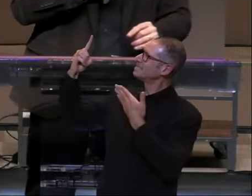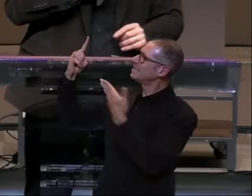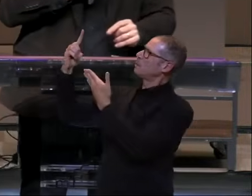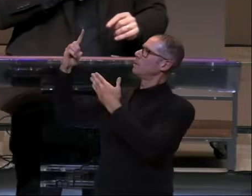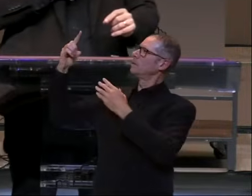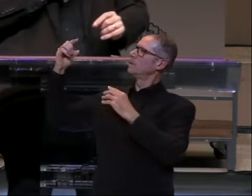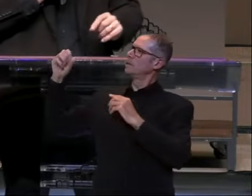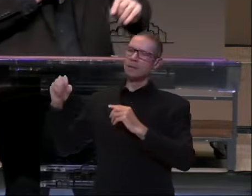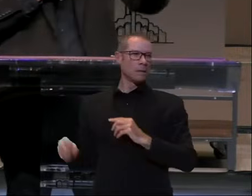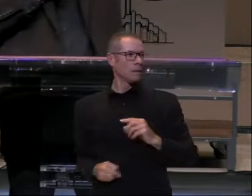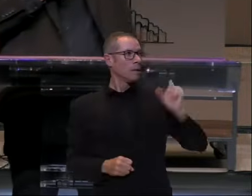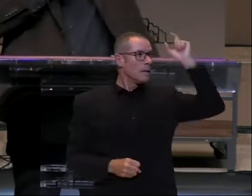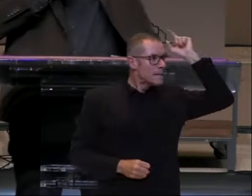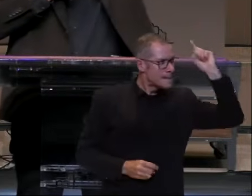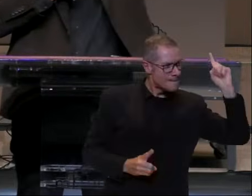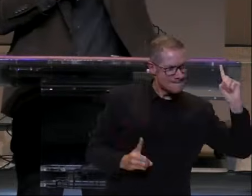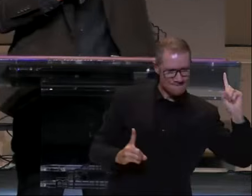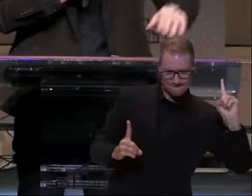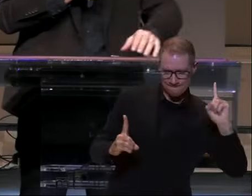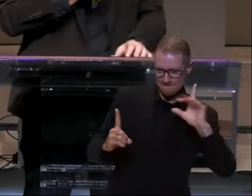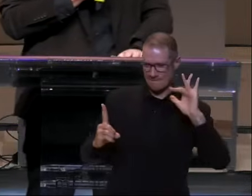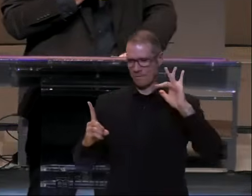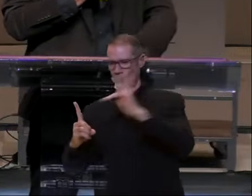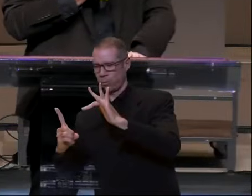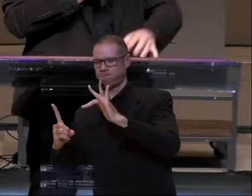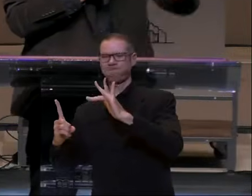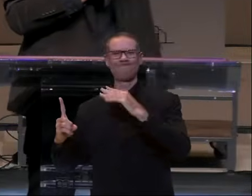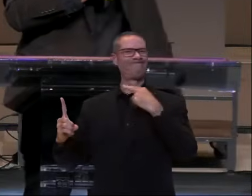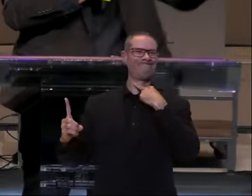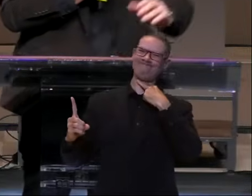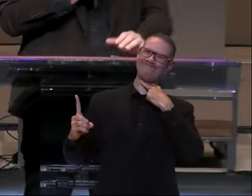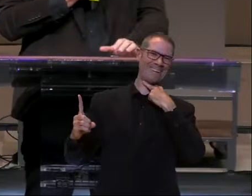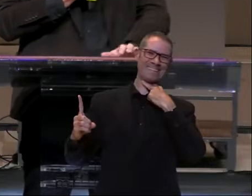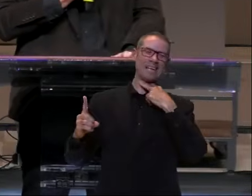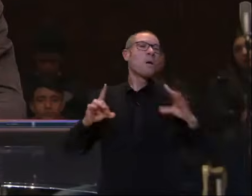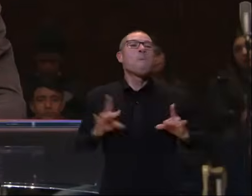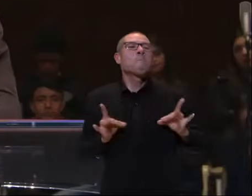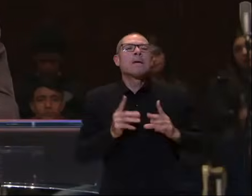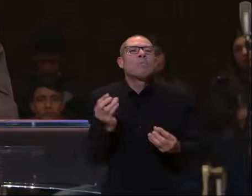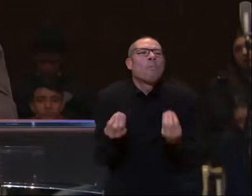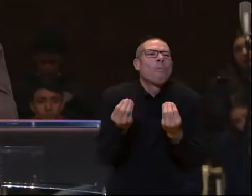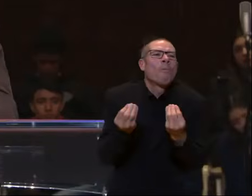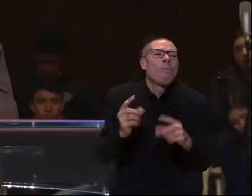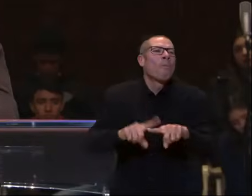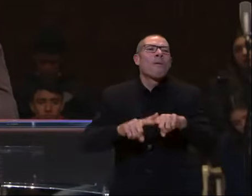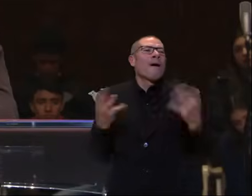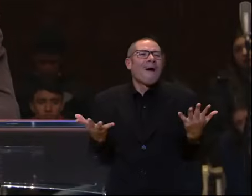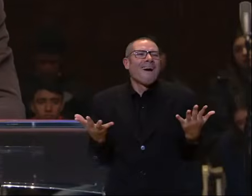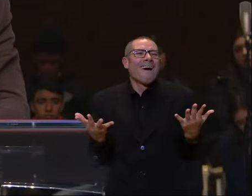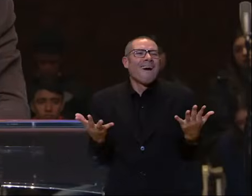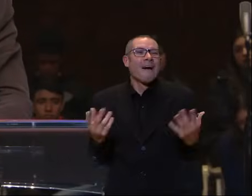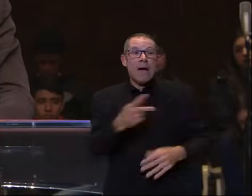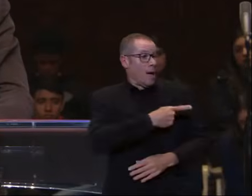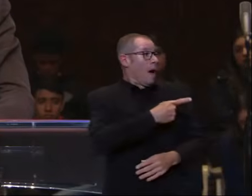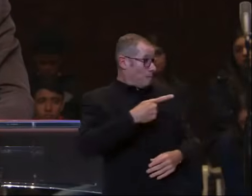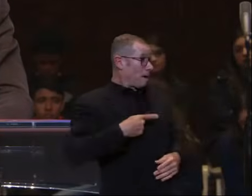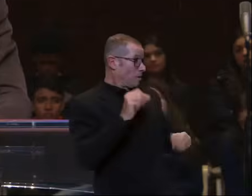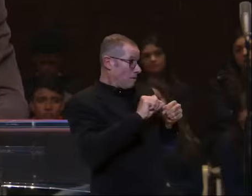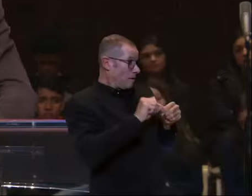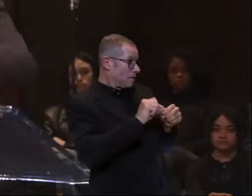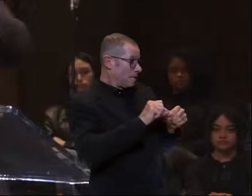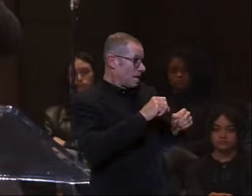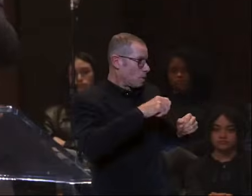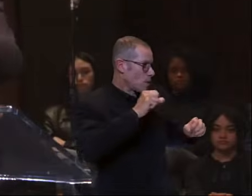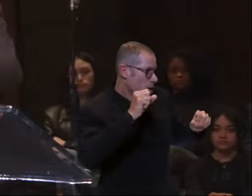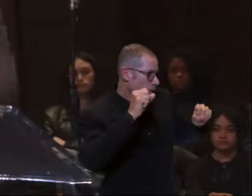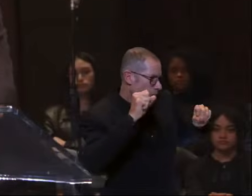o maligno não lhes toca. Você está com medo por quê? Ah, pastor, é que fizeram trabalho para